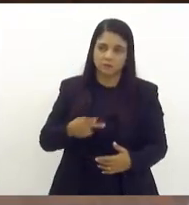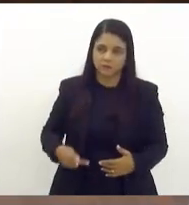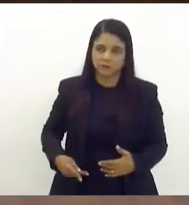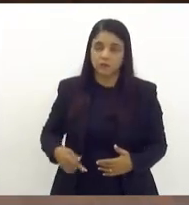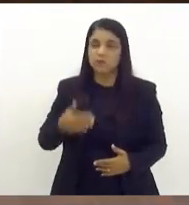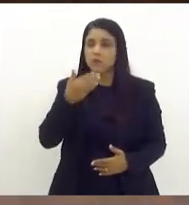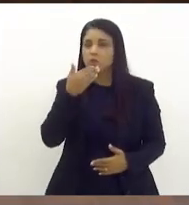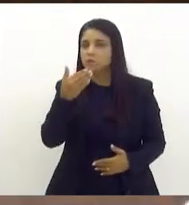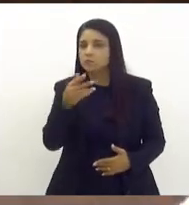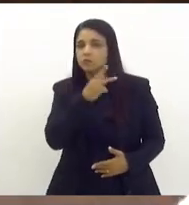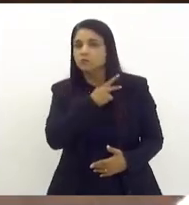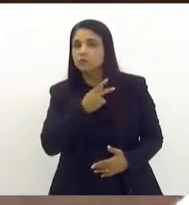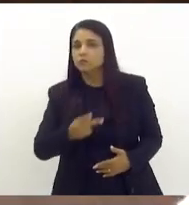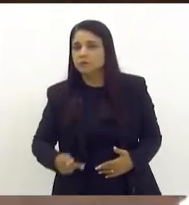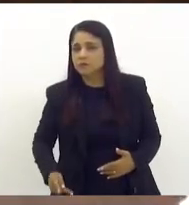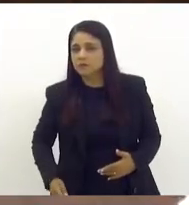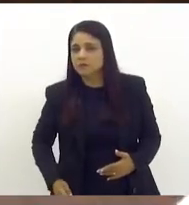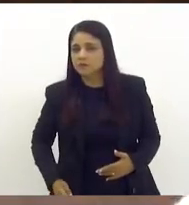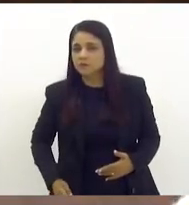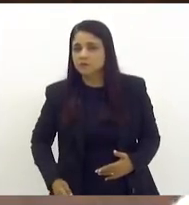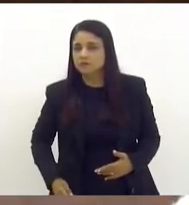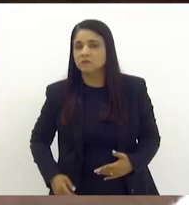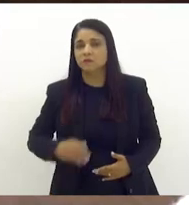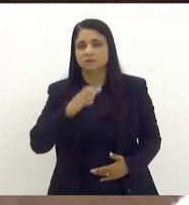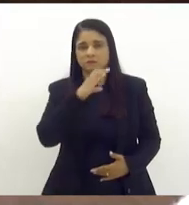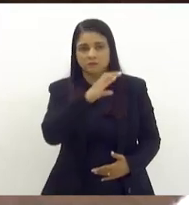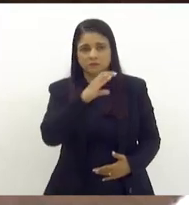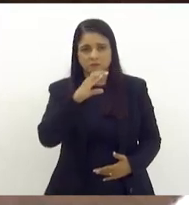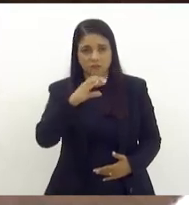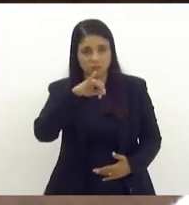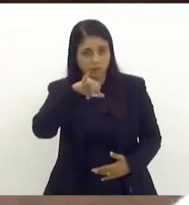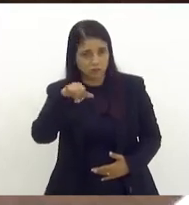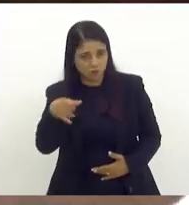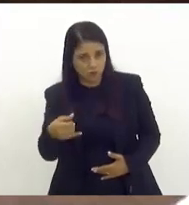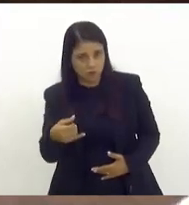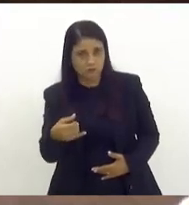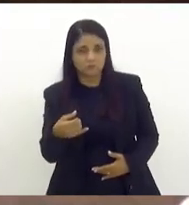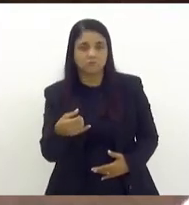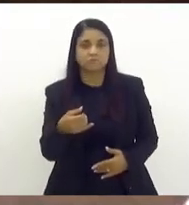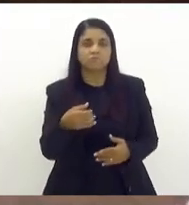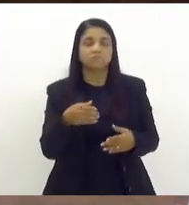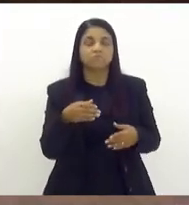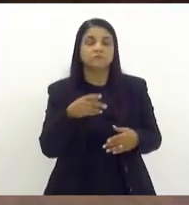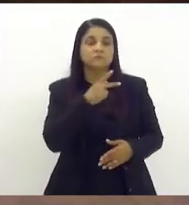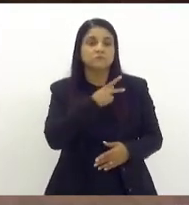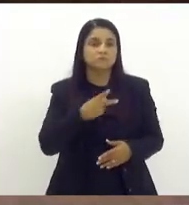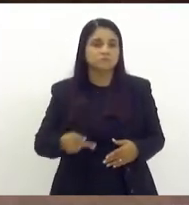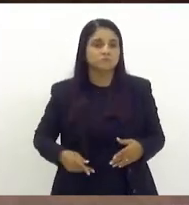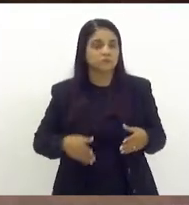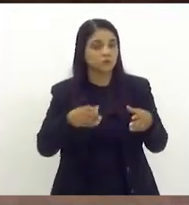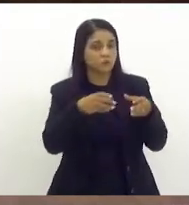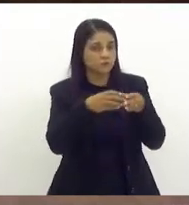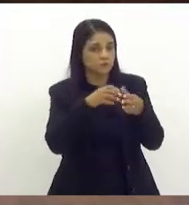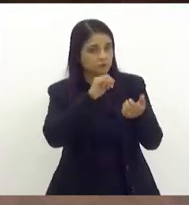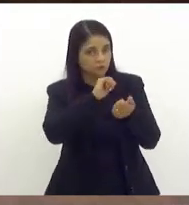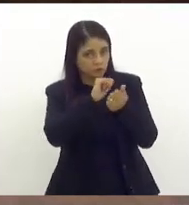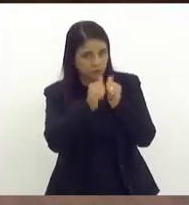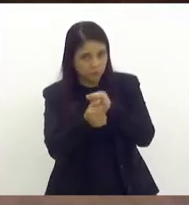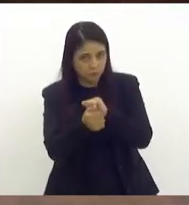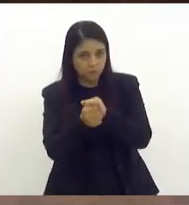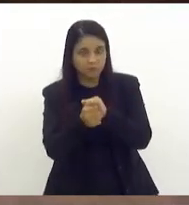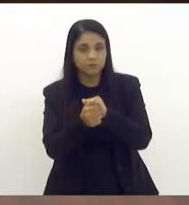ao presidente da ccj ao presidente da Comissão de esporte para